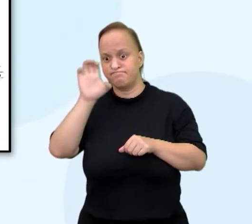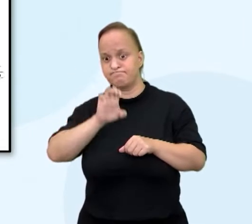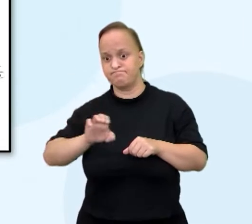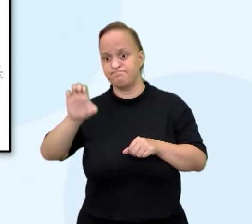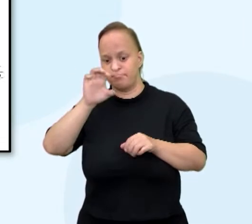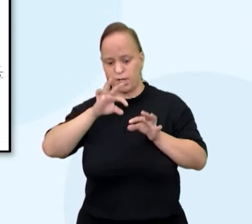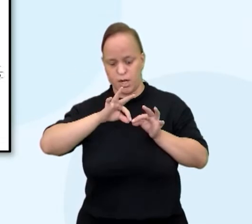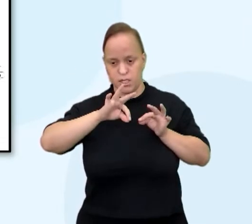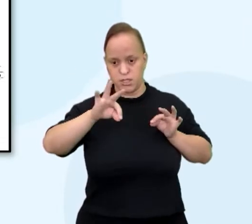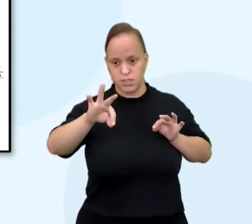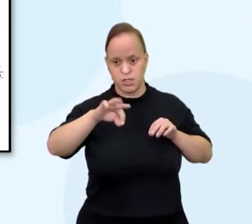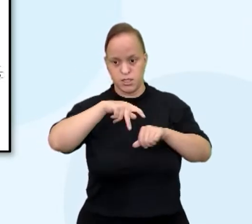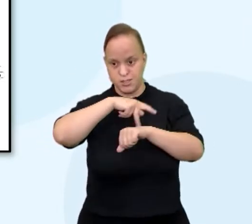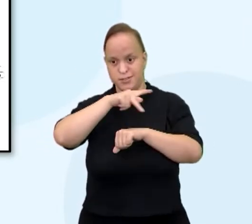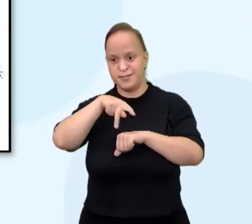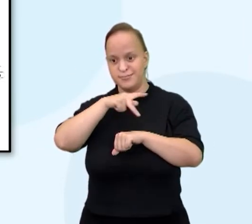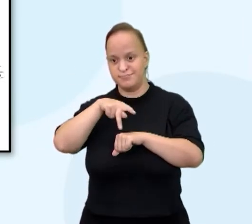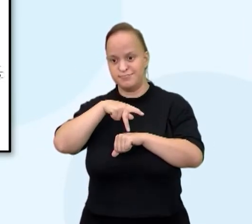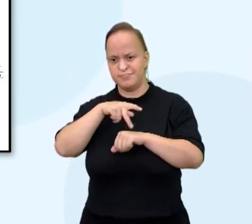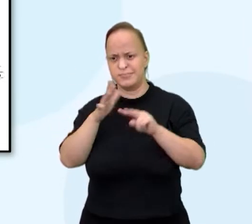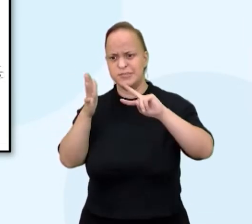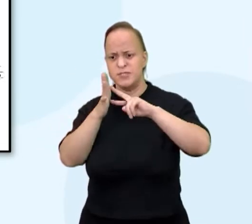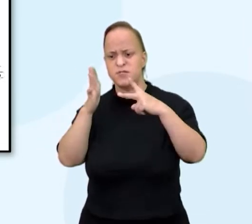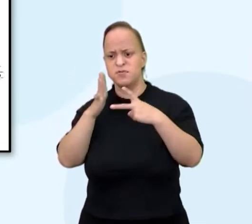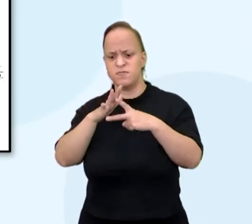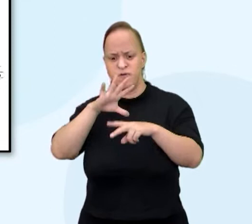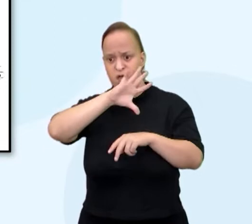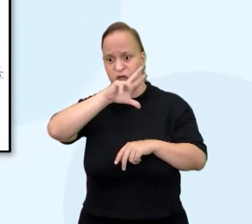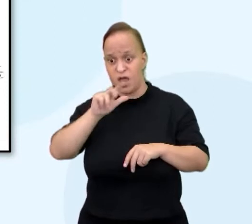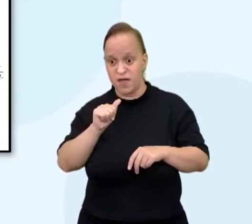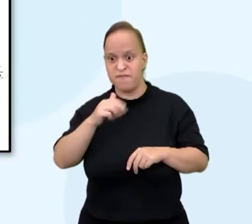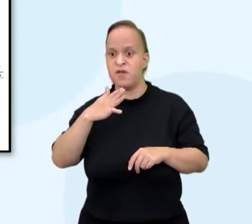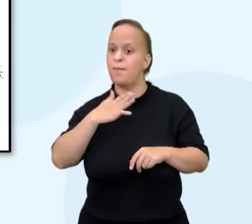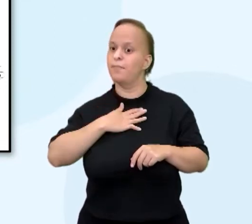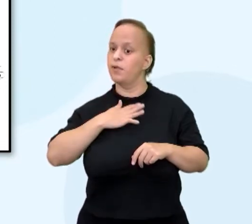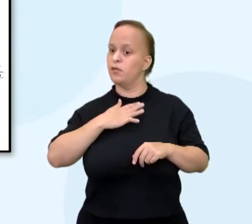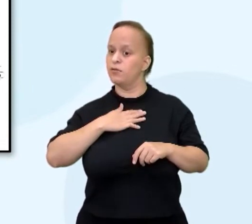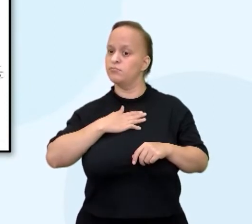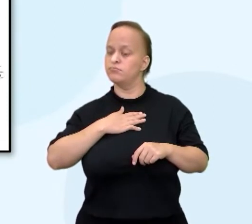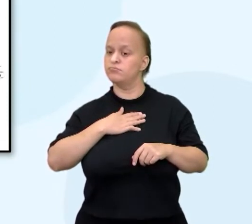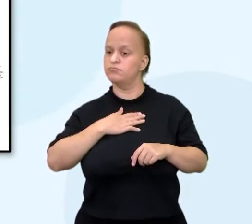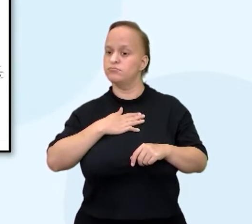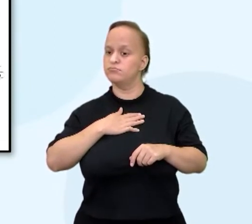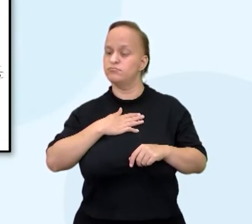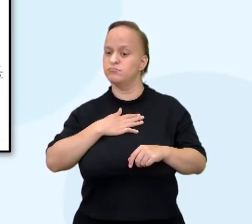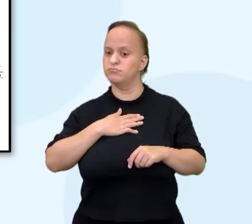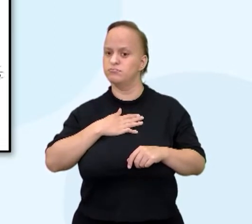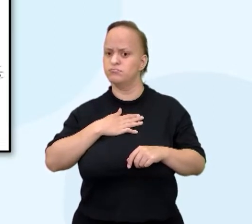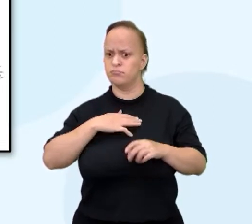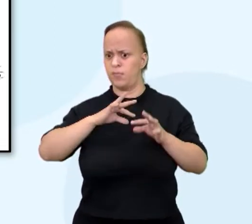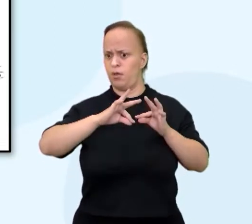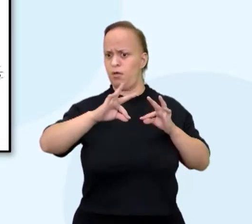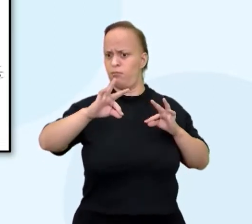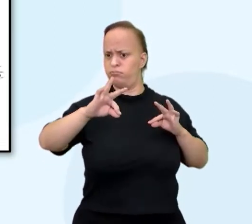África. E basicamente falando, né? Olha, a África é nossa. E se vocês observarem, ele está retratado de maneira bem grande,